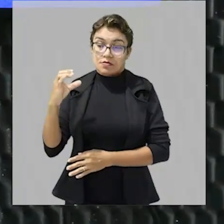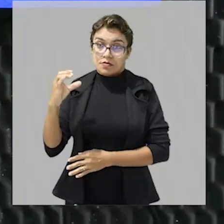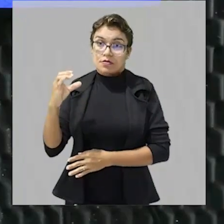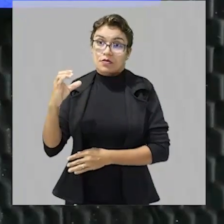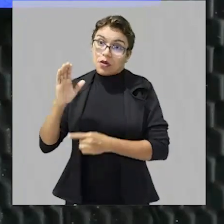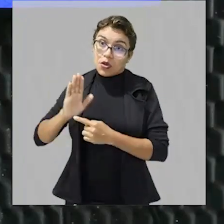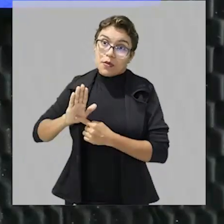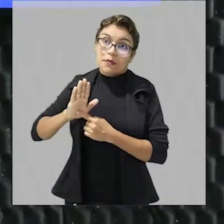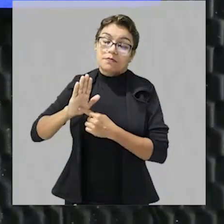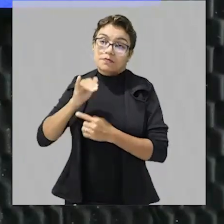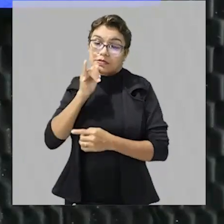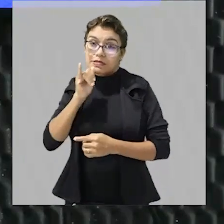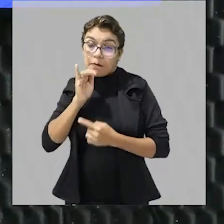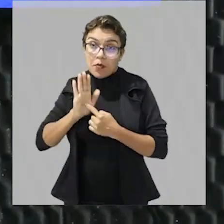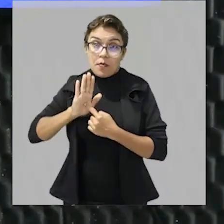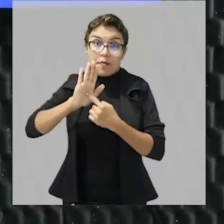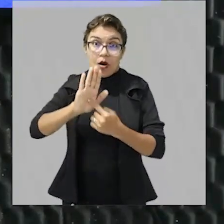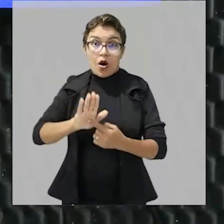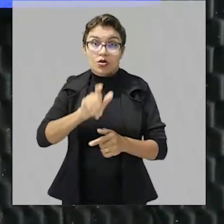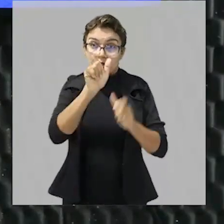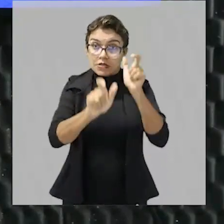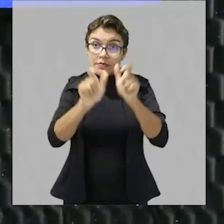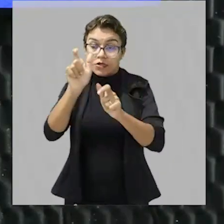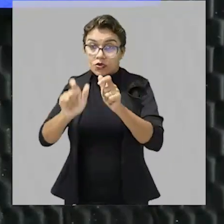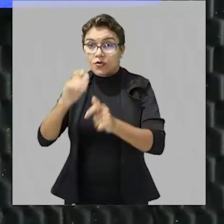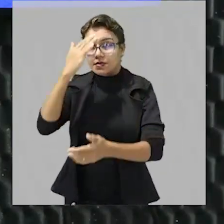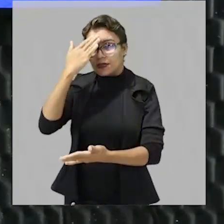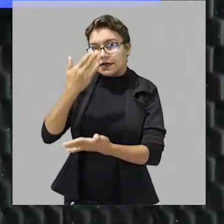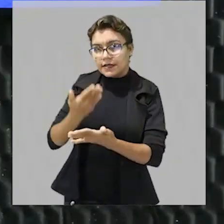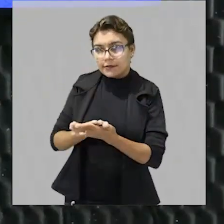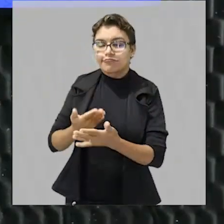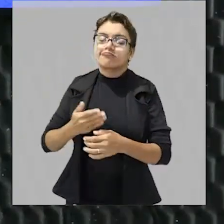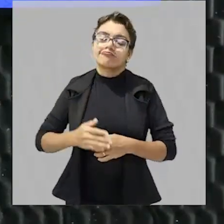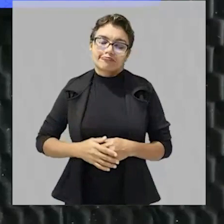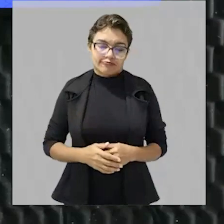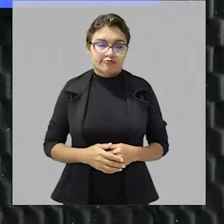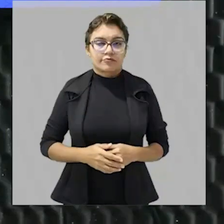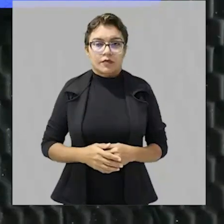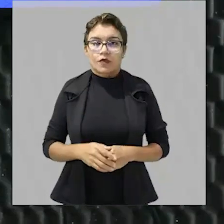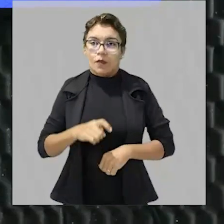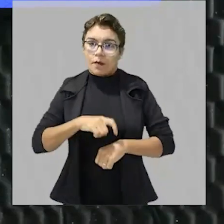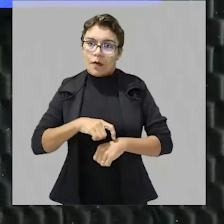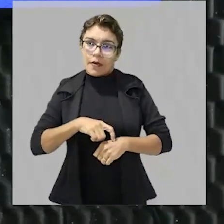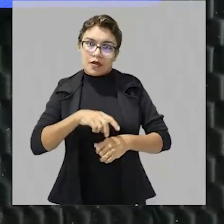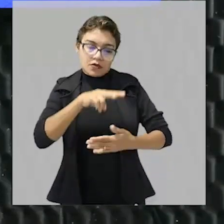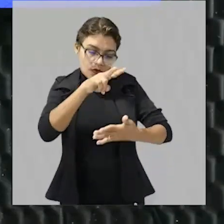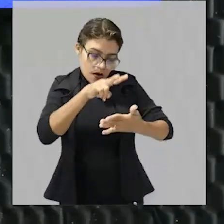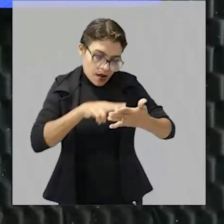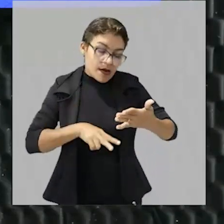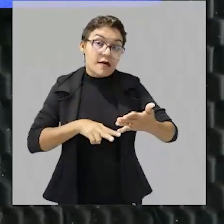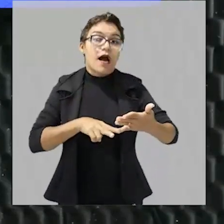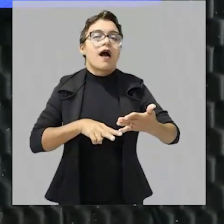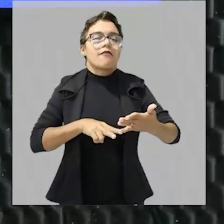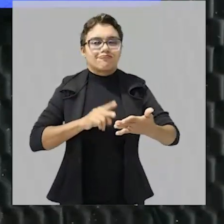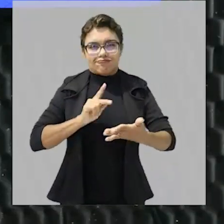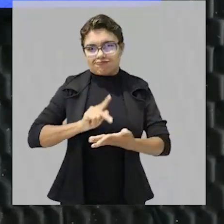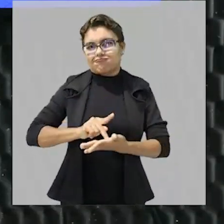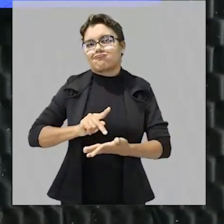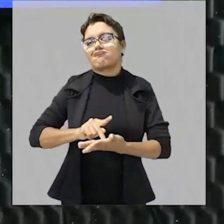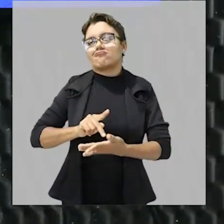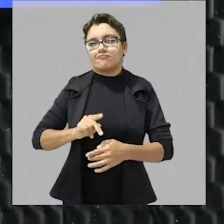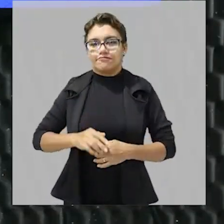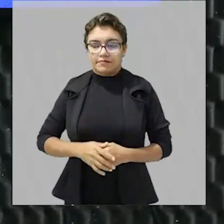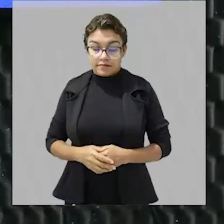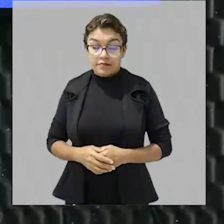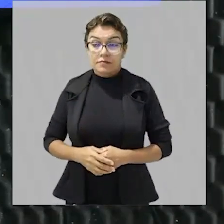toda a informação, lógico, publicada em anais, em revistas, tá? Publicou em site, está escrito, está publicado,